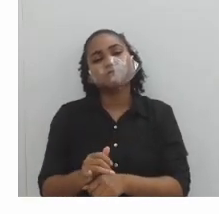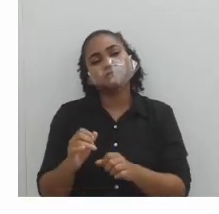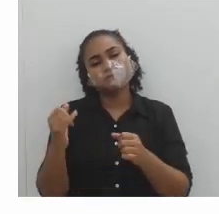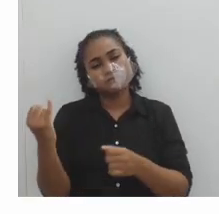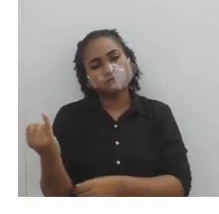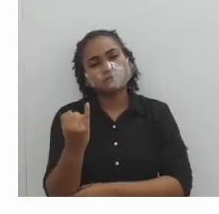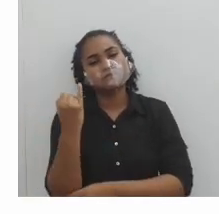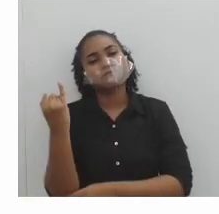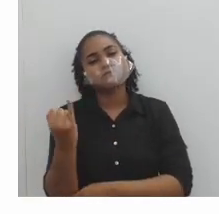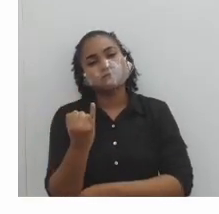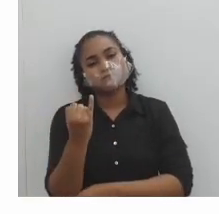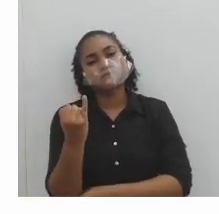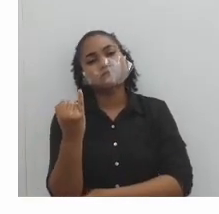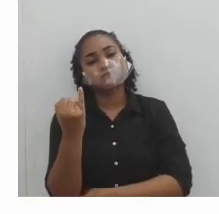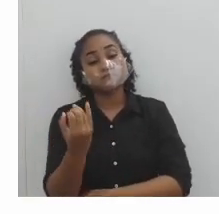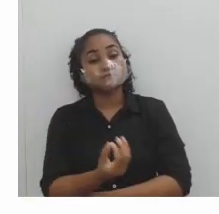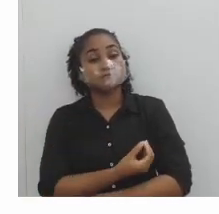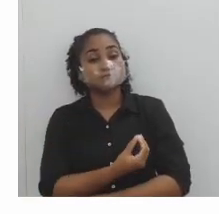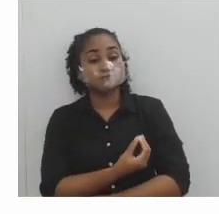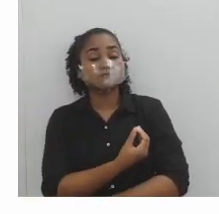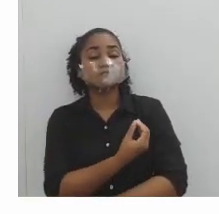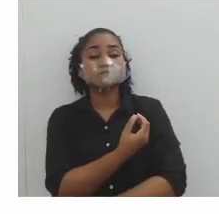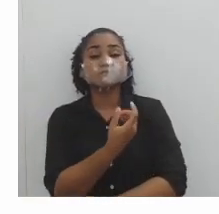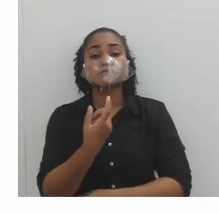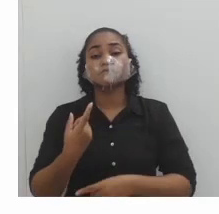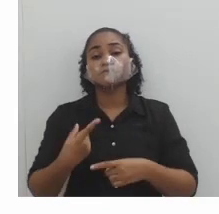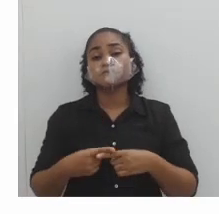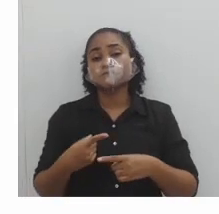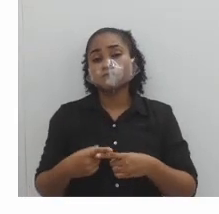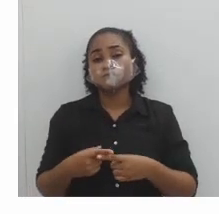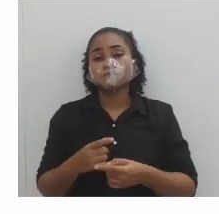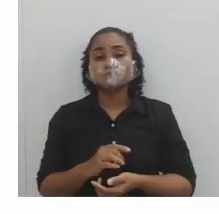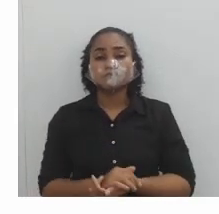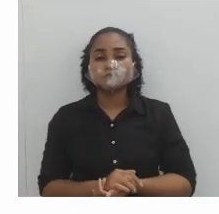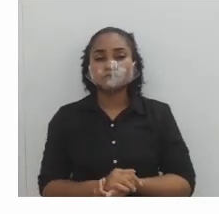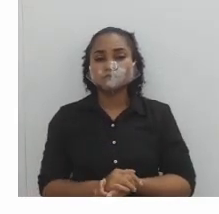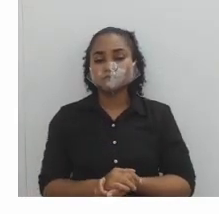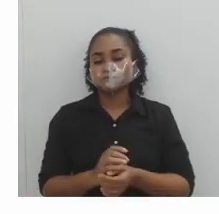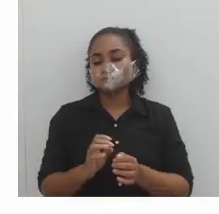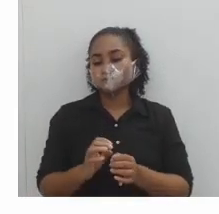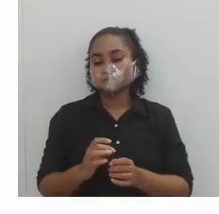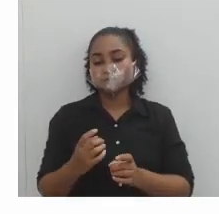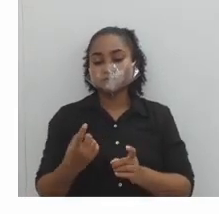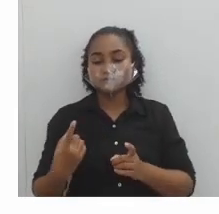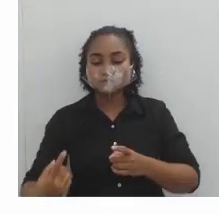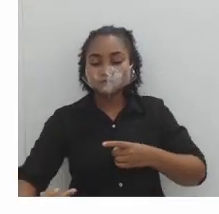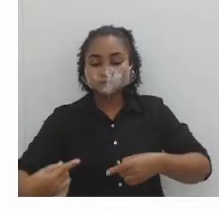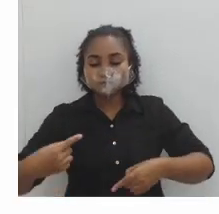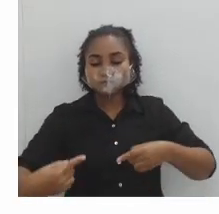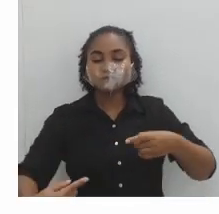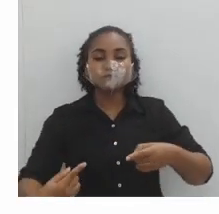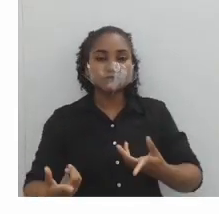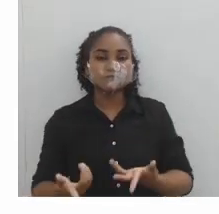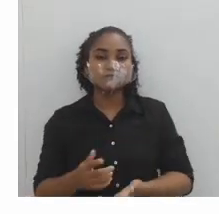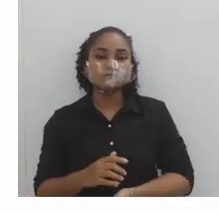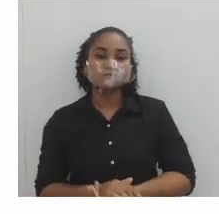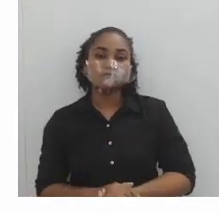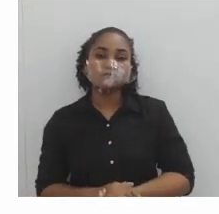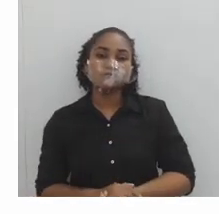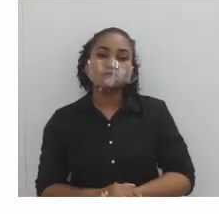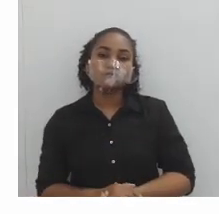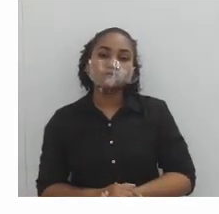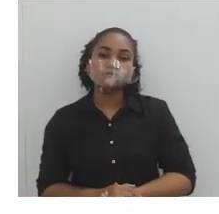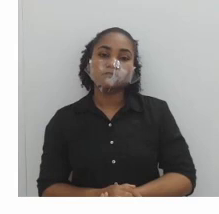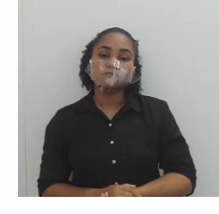importante, inclusive na sobrevivência, pela questão de poder se livrar, de poder atacar, é uma